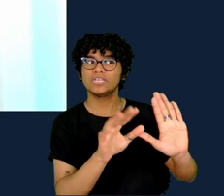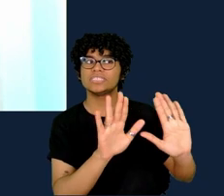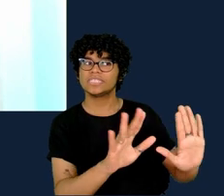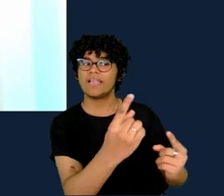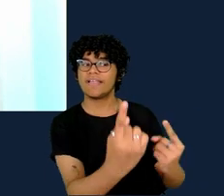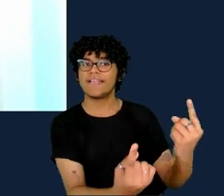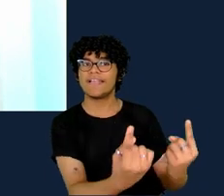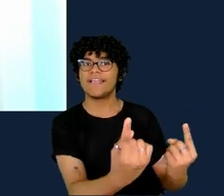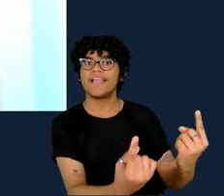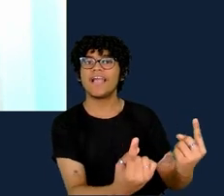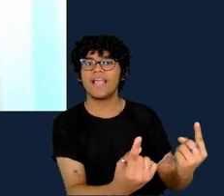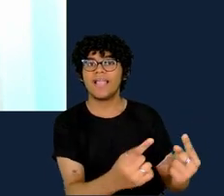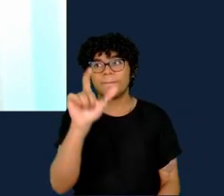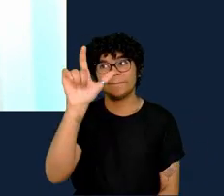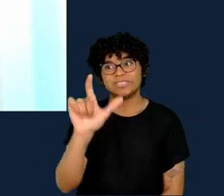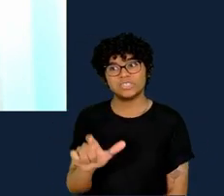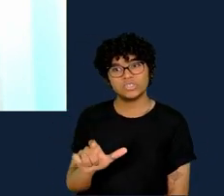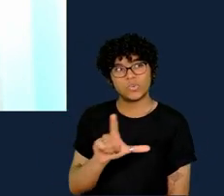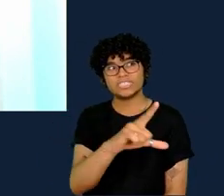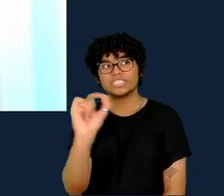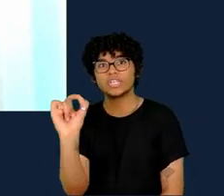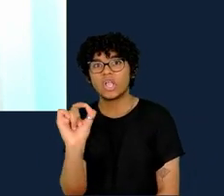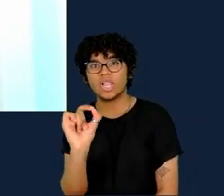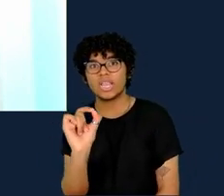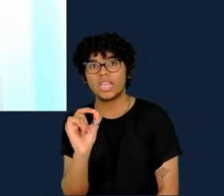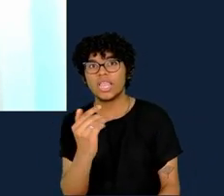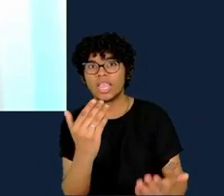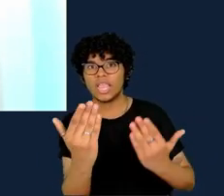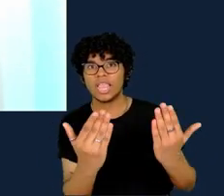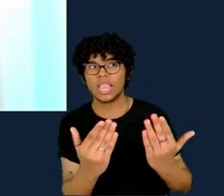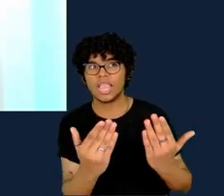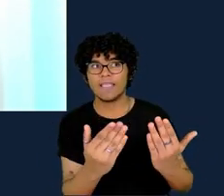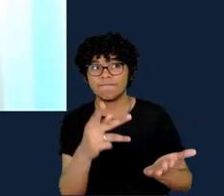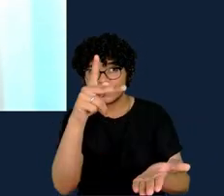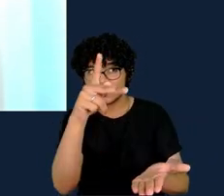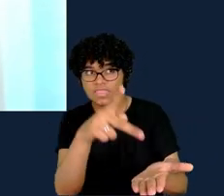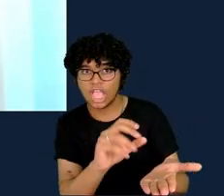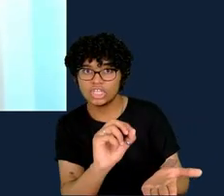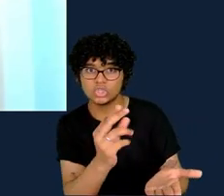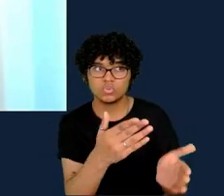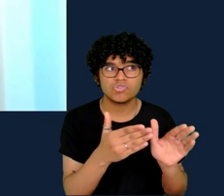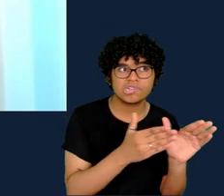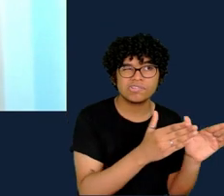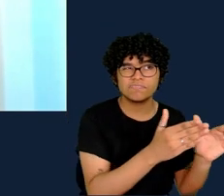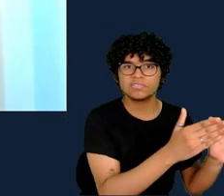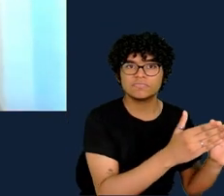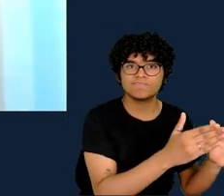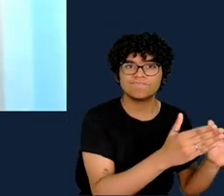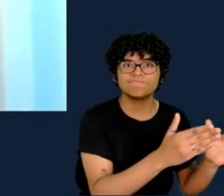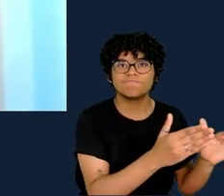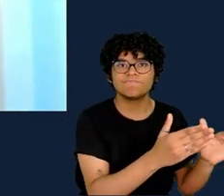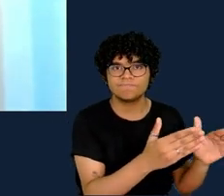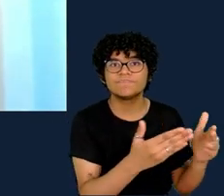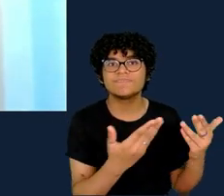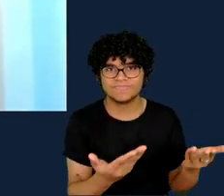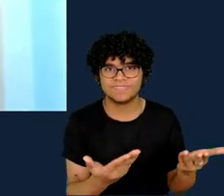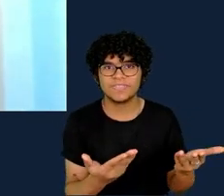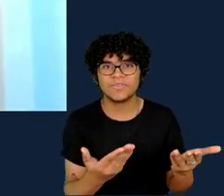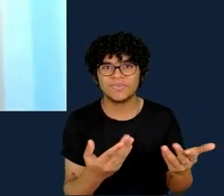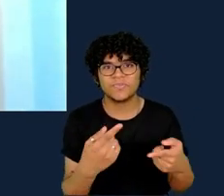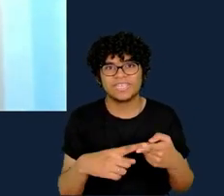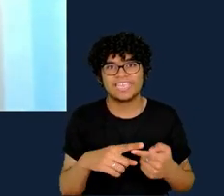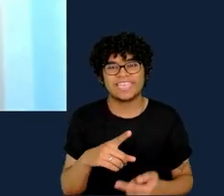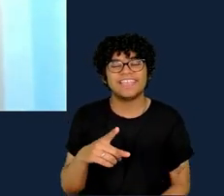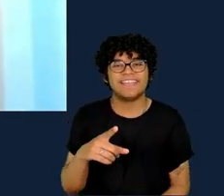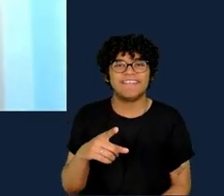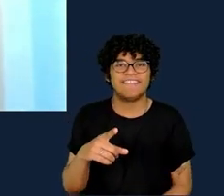pessoa honesta ou vai preferir seguir para outro caminho, né? Então, porque o Deus que fez a gente, ele poderia